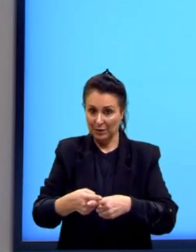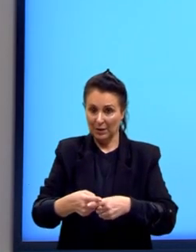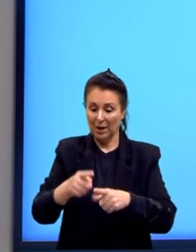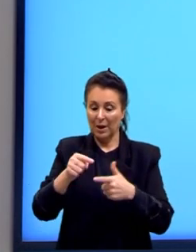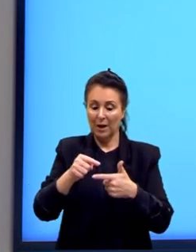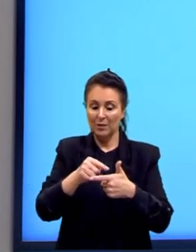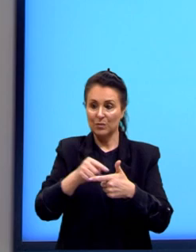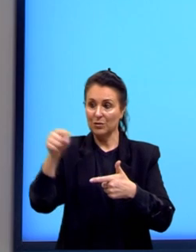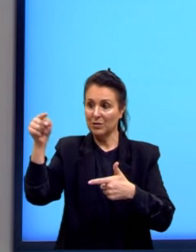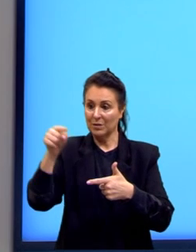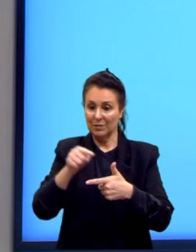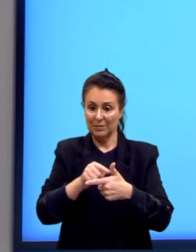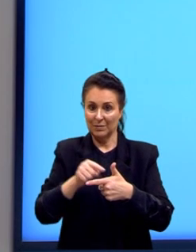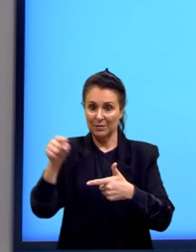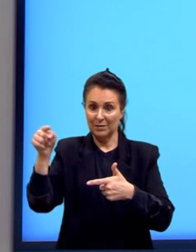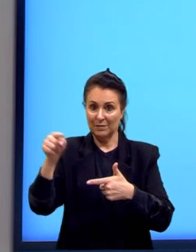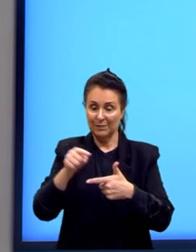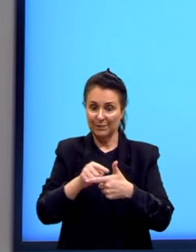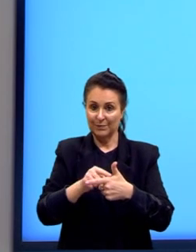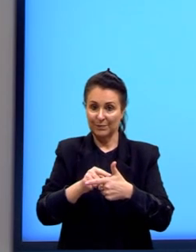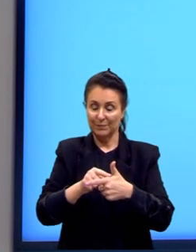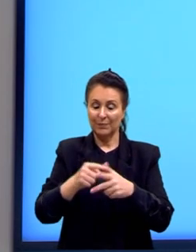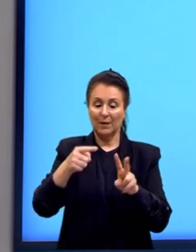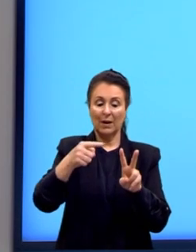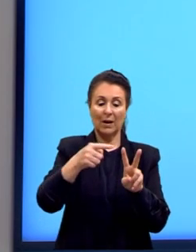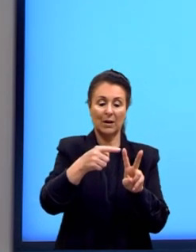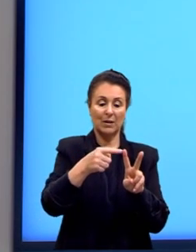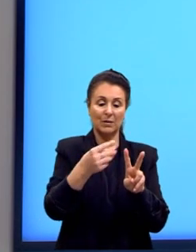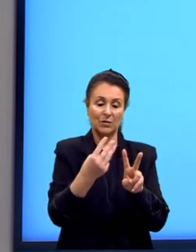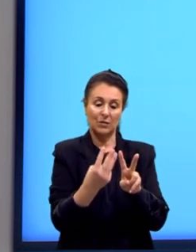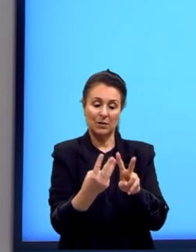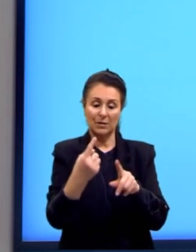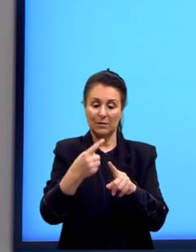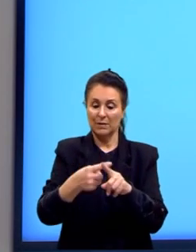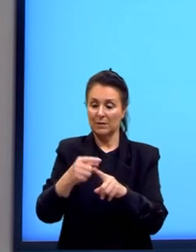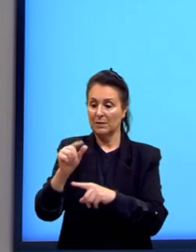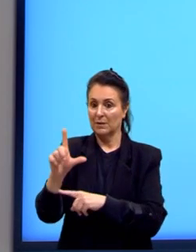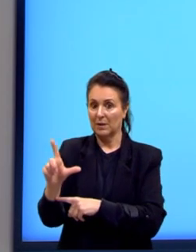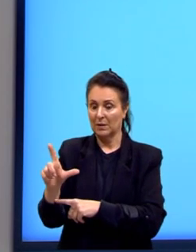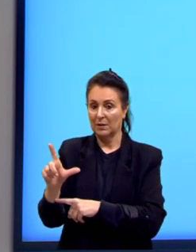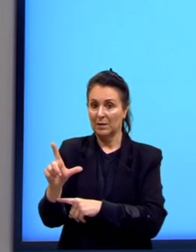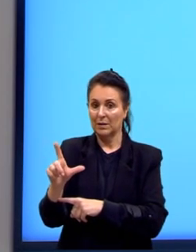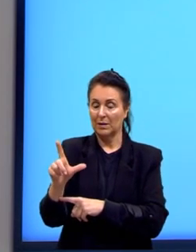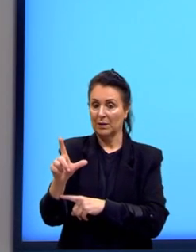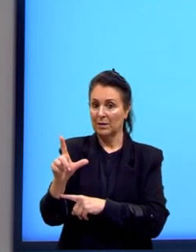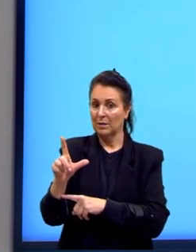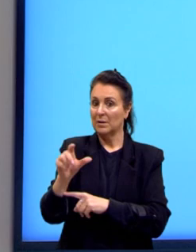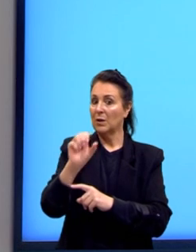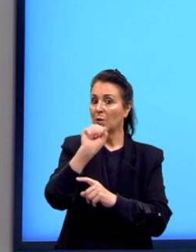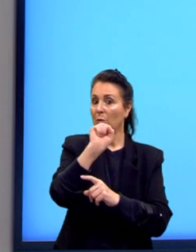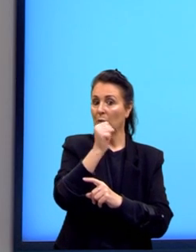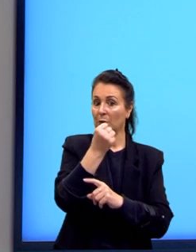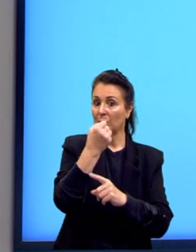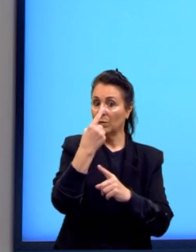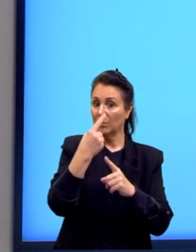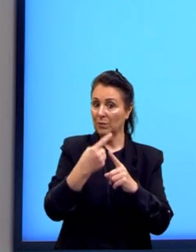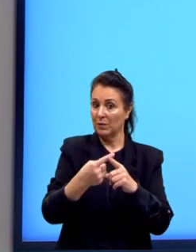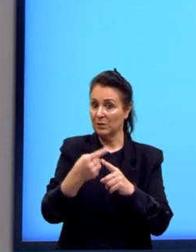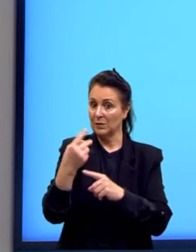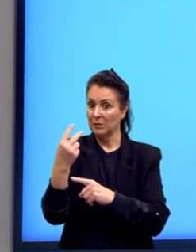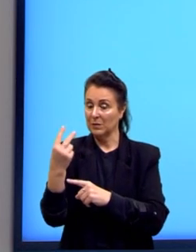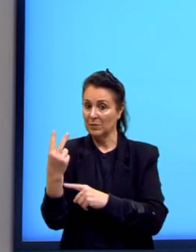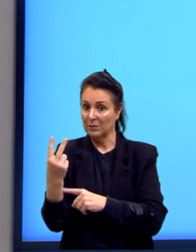as diagonais então raios de três vezes L = 8x 2